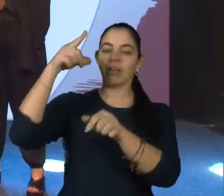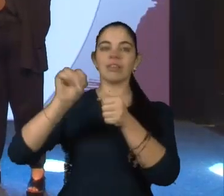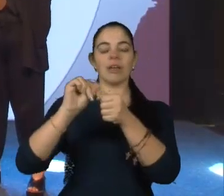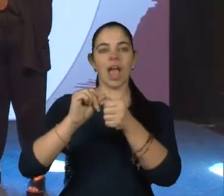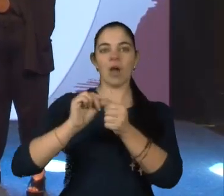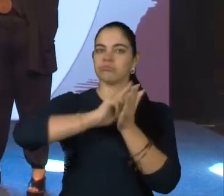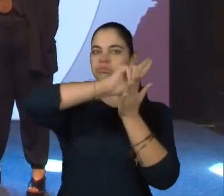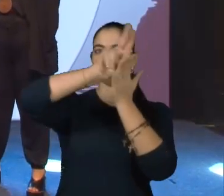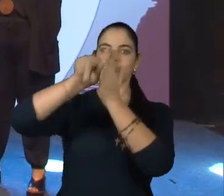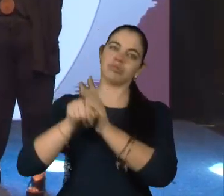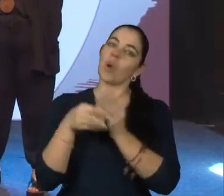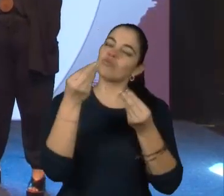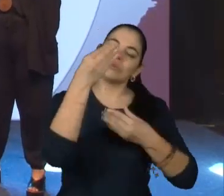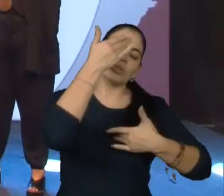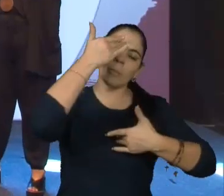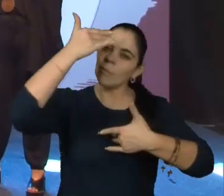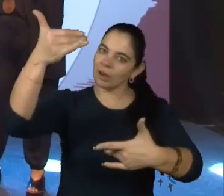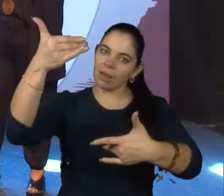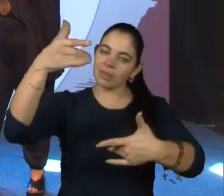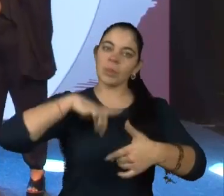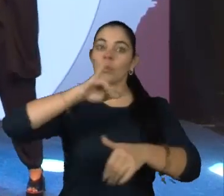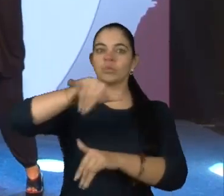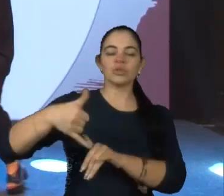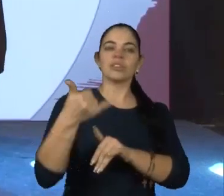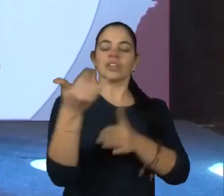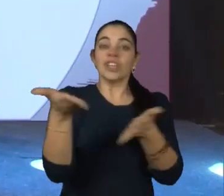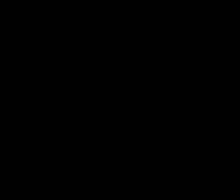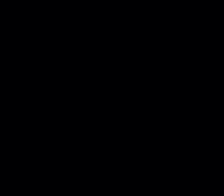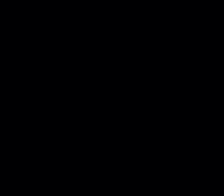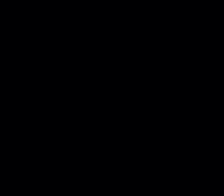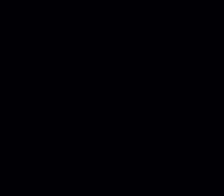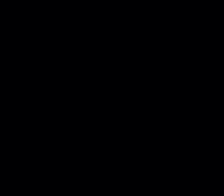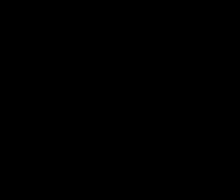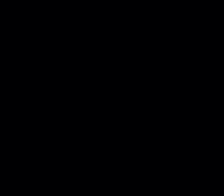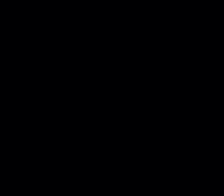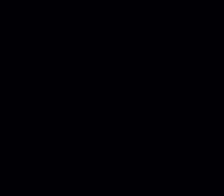Construção Plural, e muito, muito obrigada por essa oportunidade de estar aqui com vocês.